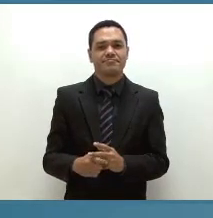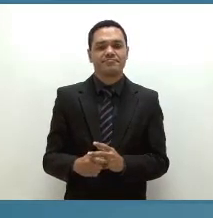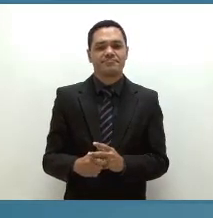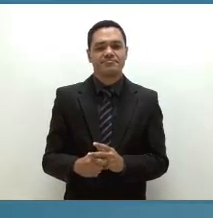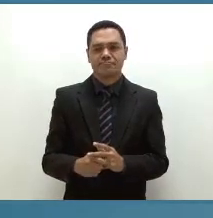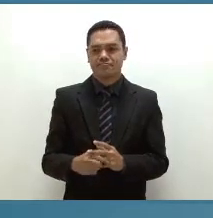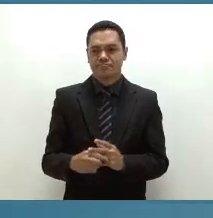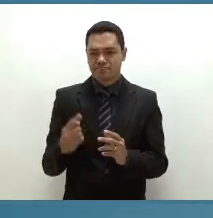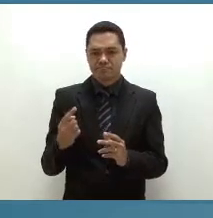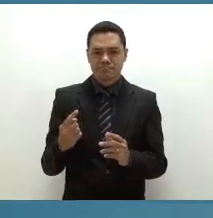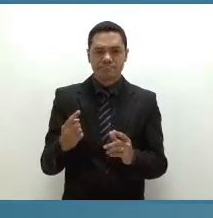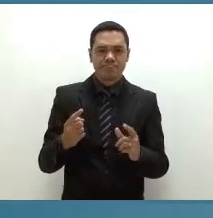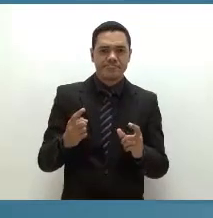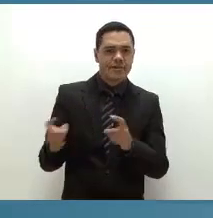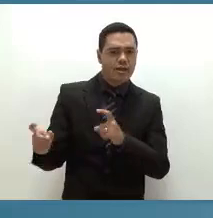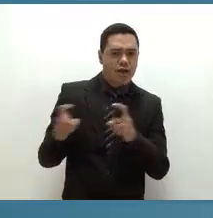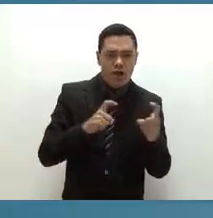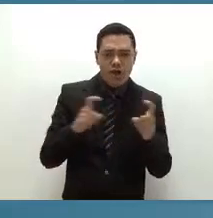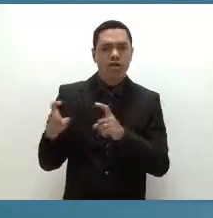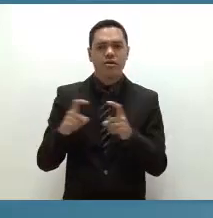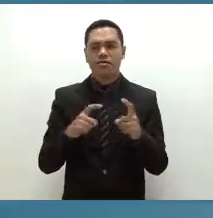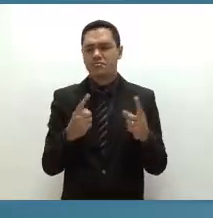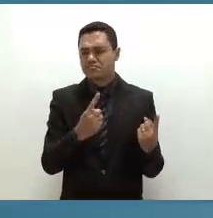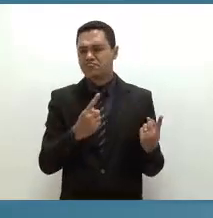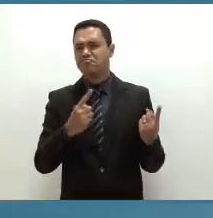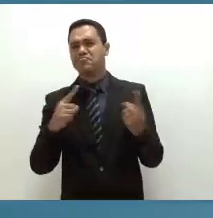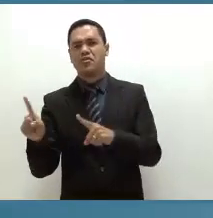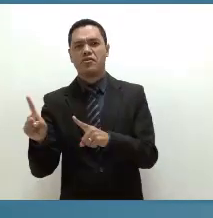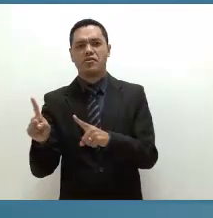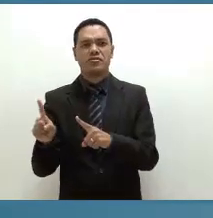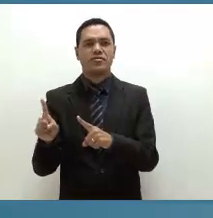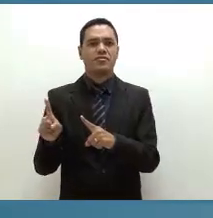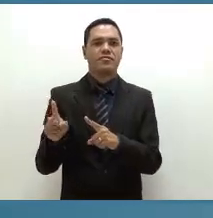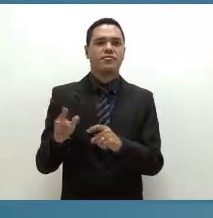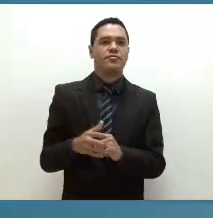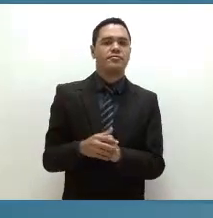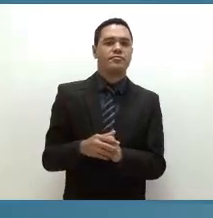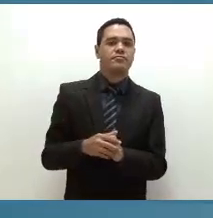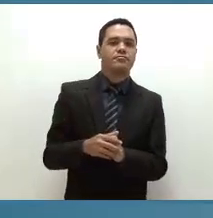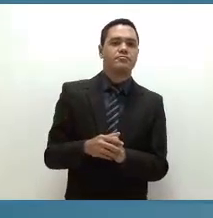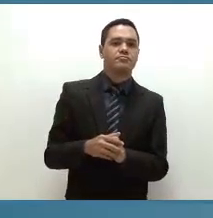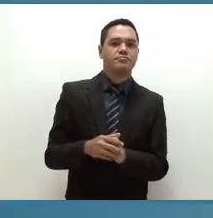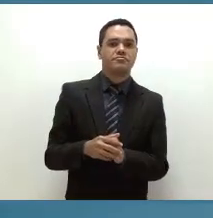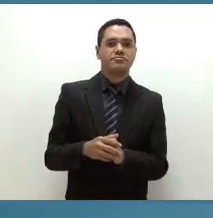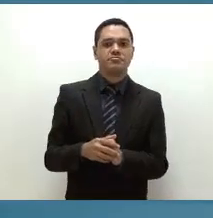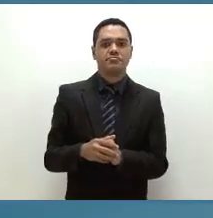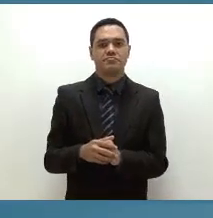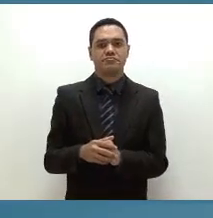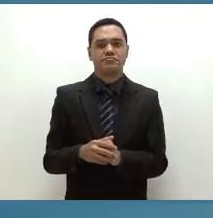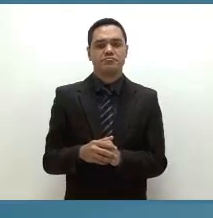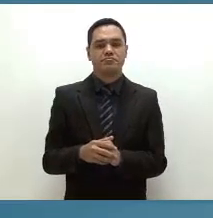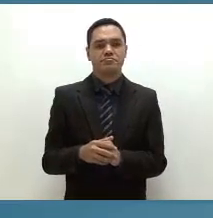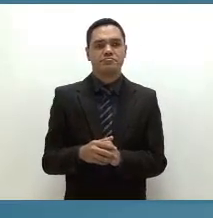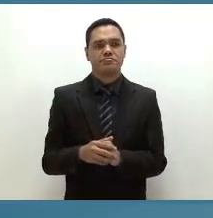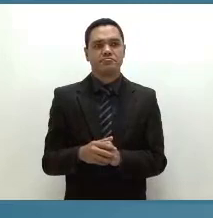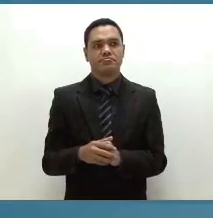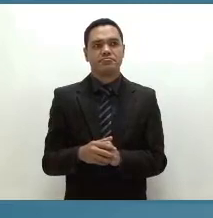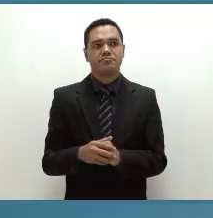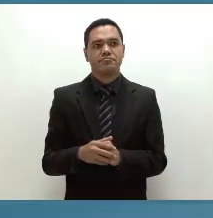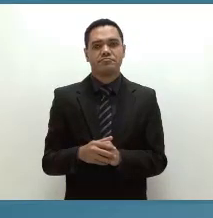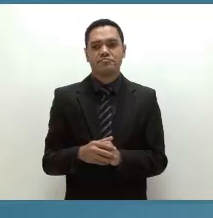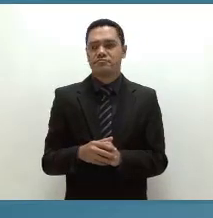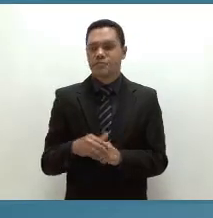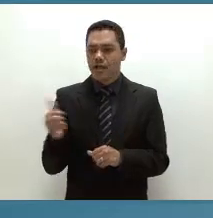Alguma manifestação divergente dos demais integrante desta corte para que seja